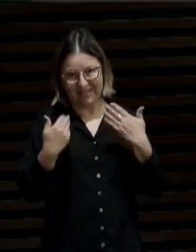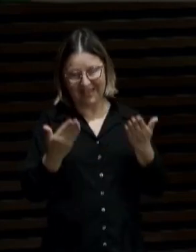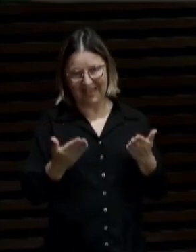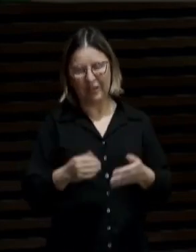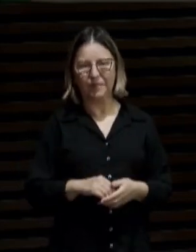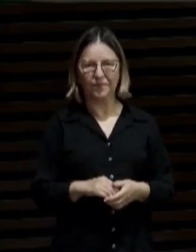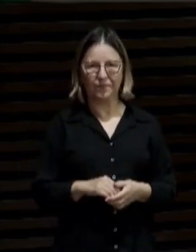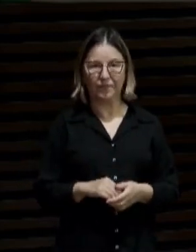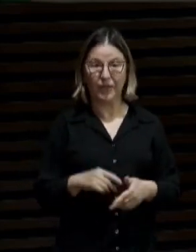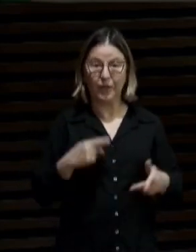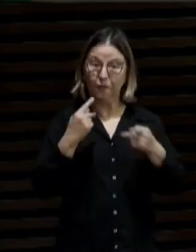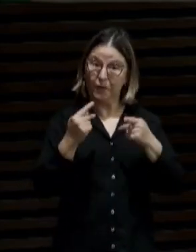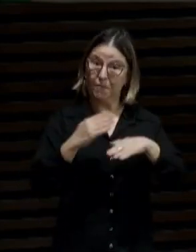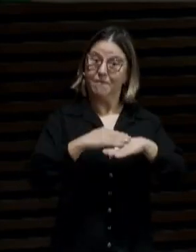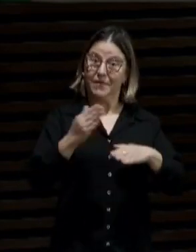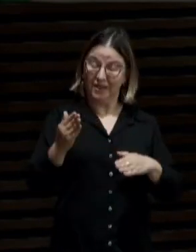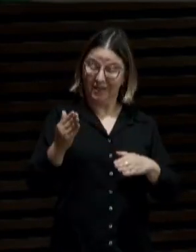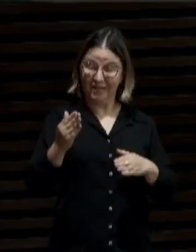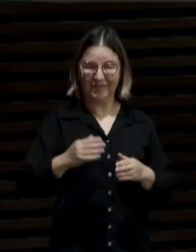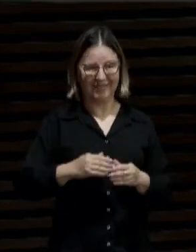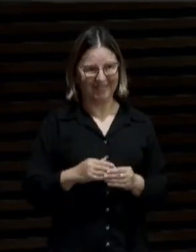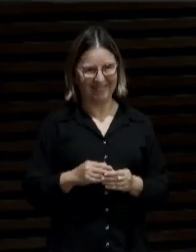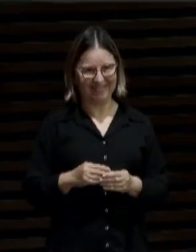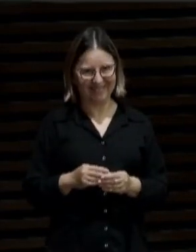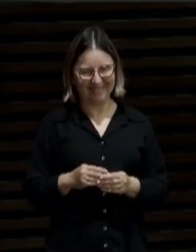disse-lhe mais. O Senhor falou assim, espera, que não acabou.